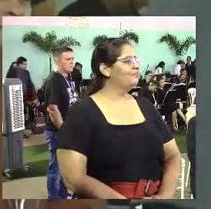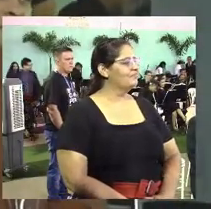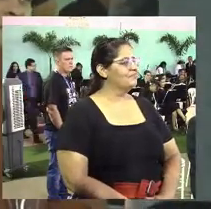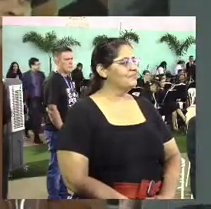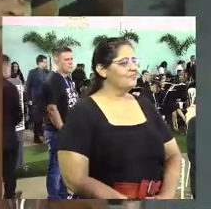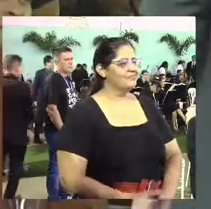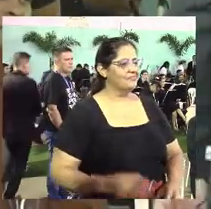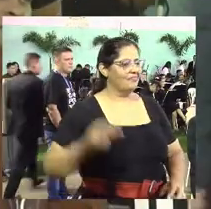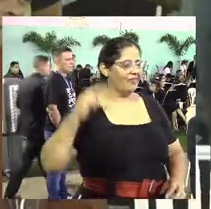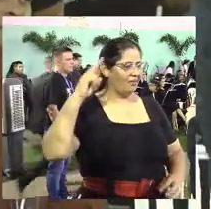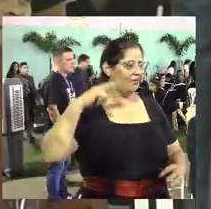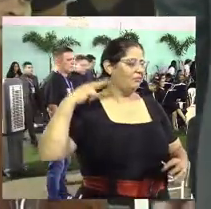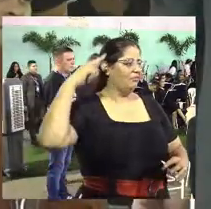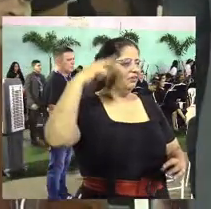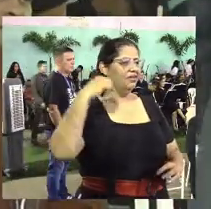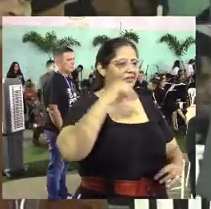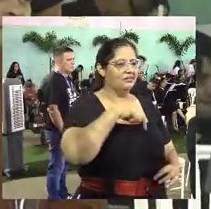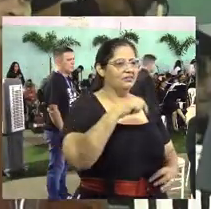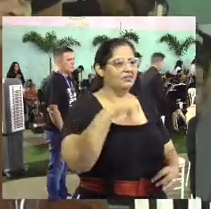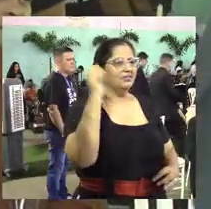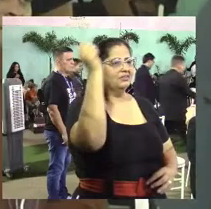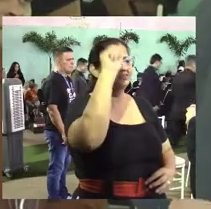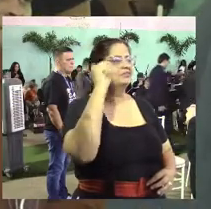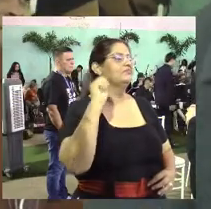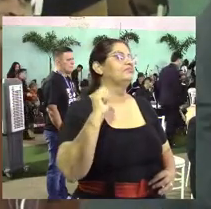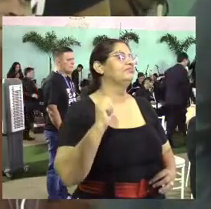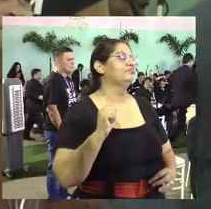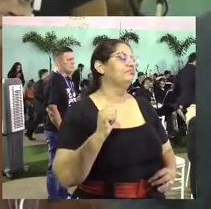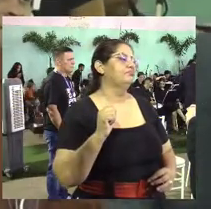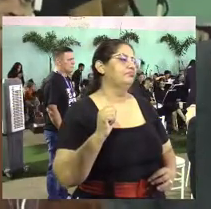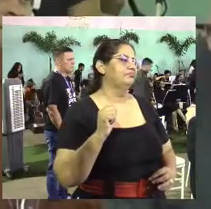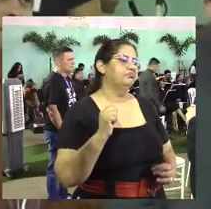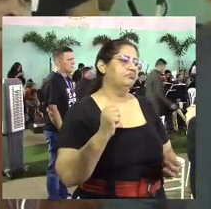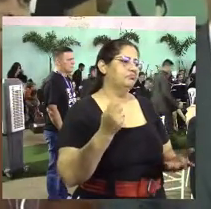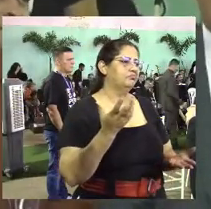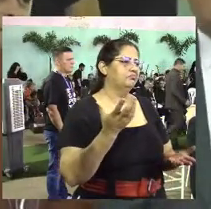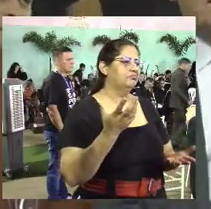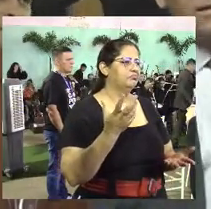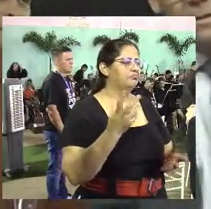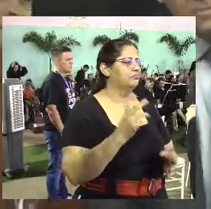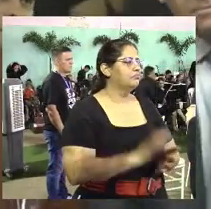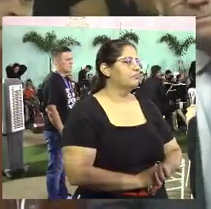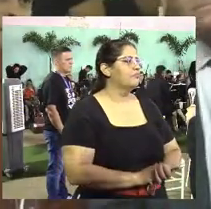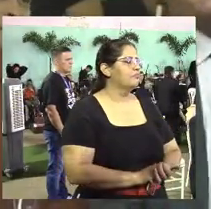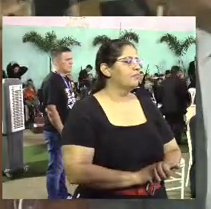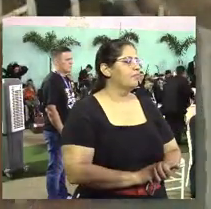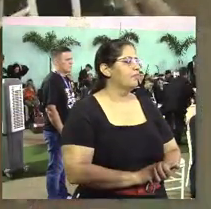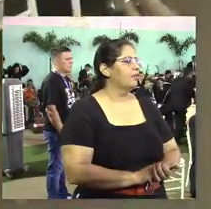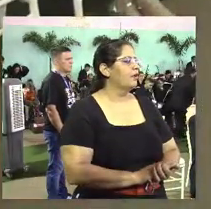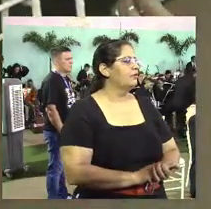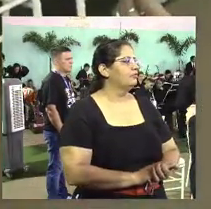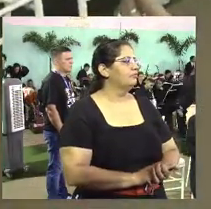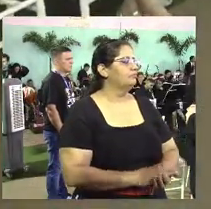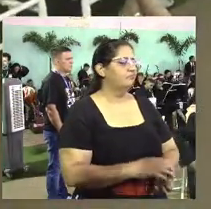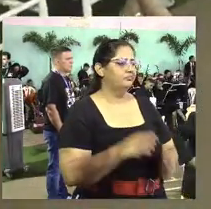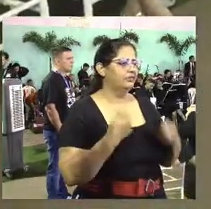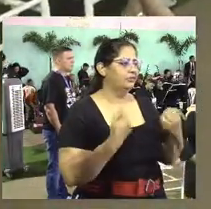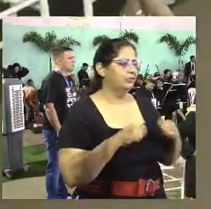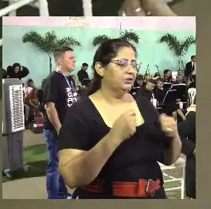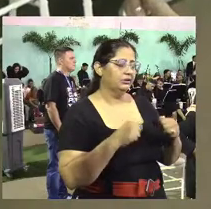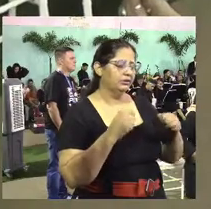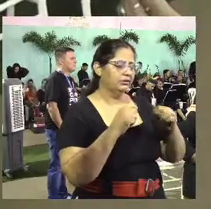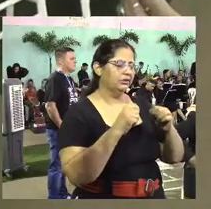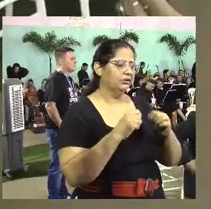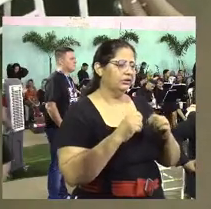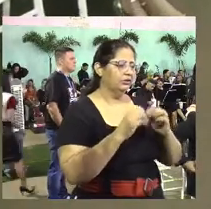de vereadores do nosso município Independente de quem ocupa o cargo a nossa missão é Vereador é sempre